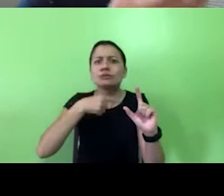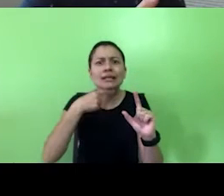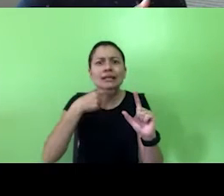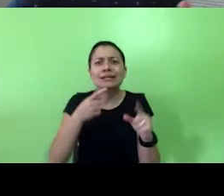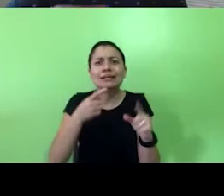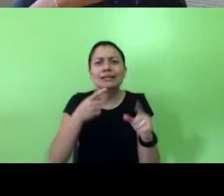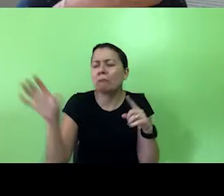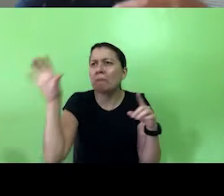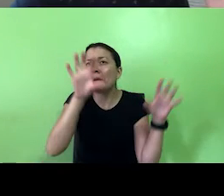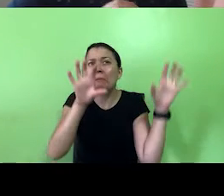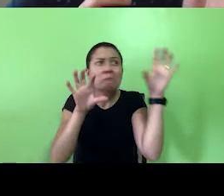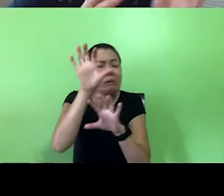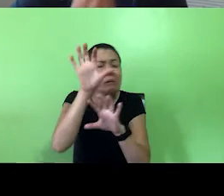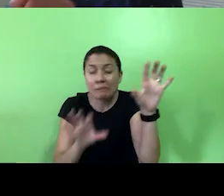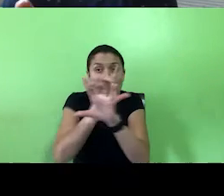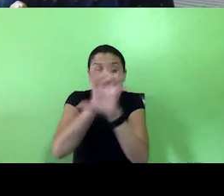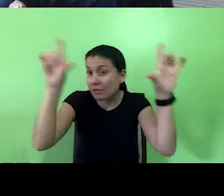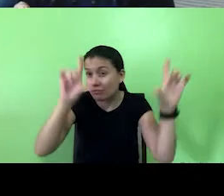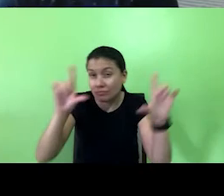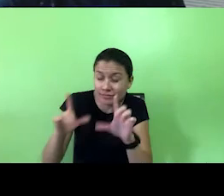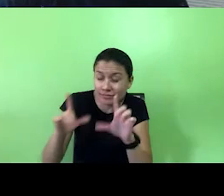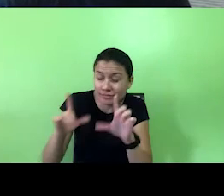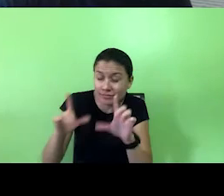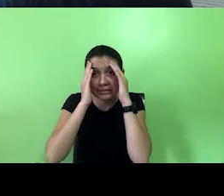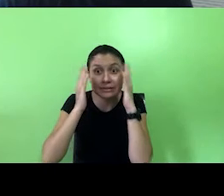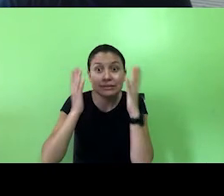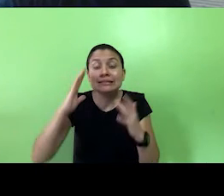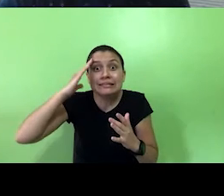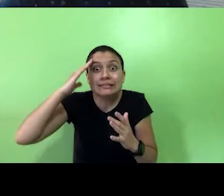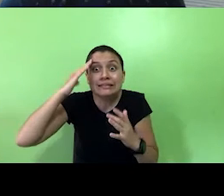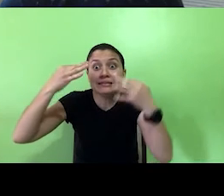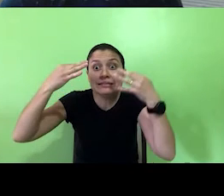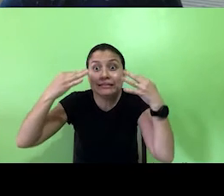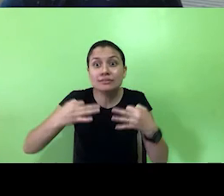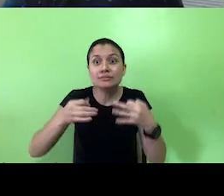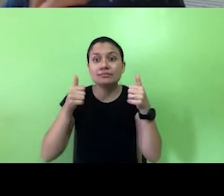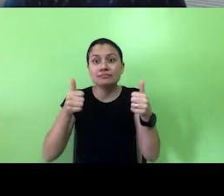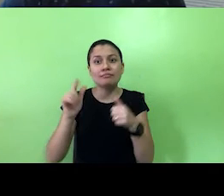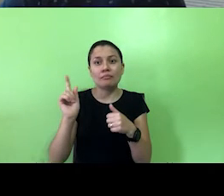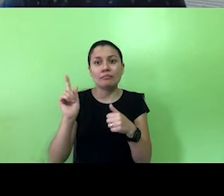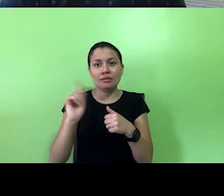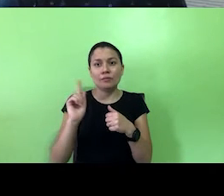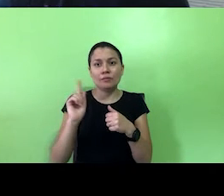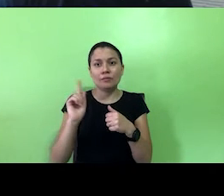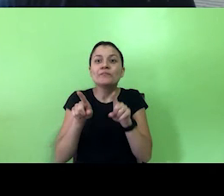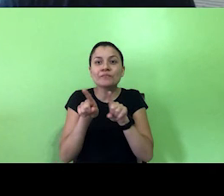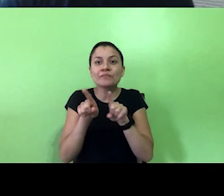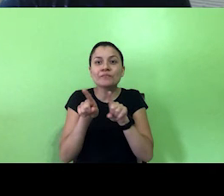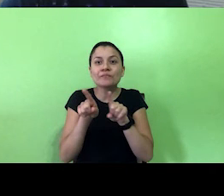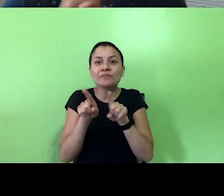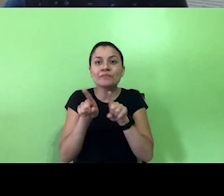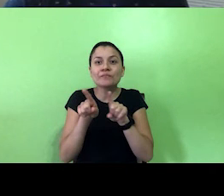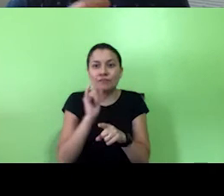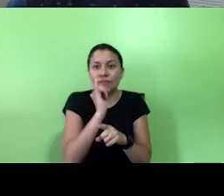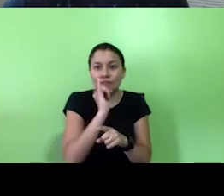muita coisa misturada, protótipo, cenário, e às vezes o entendimento não era mais adequado. E um outro exemplo foi quando em